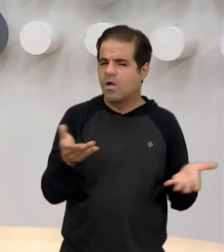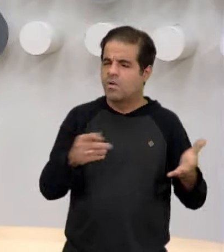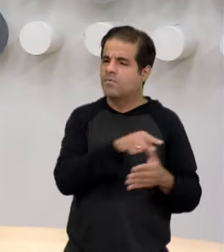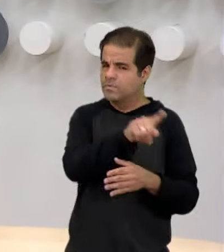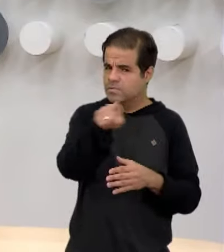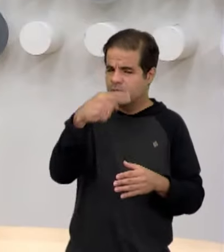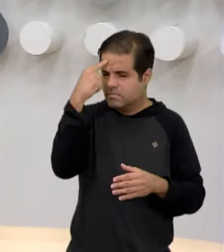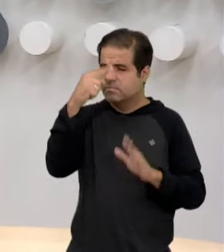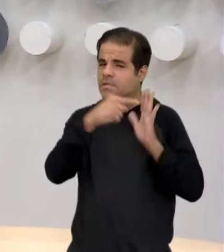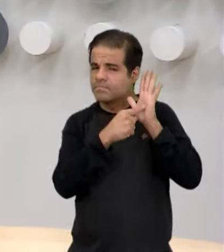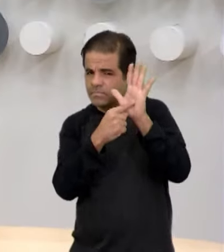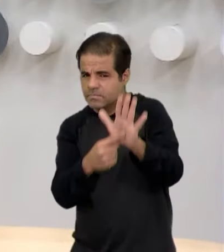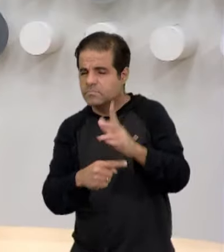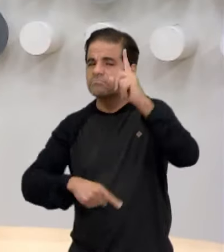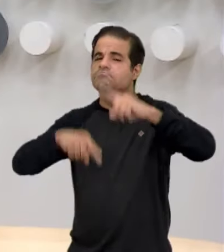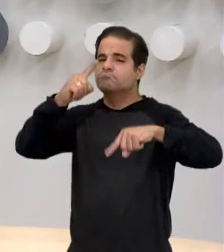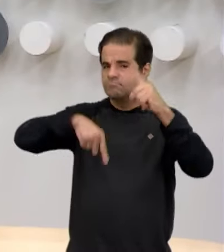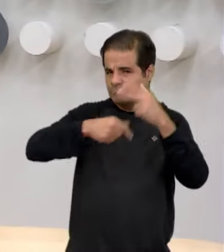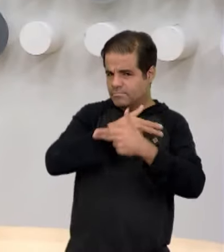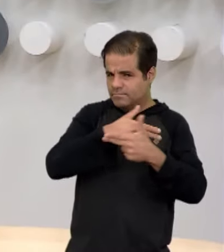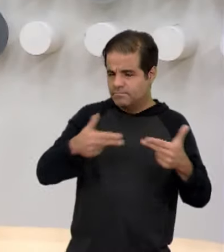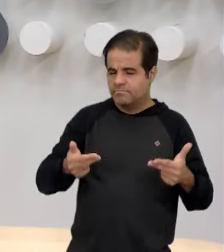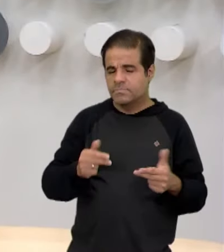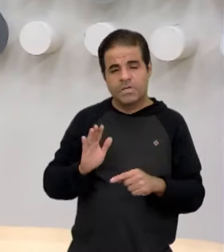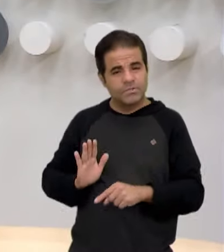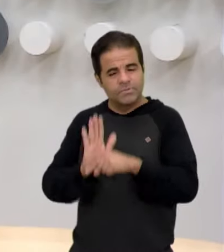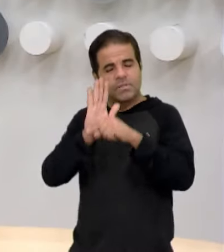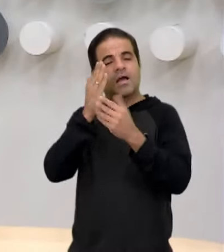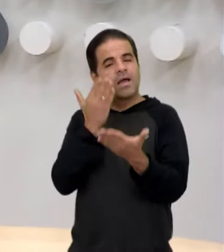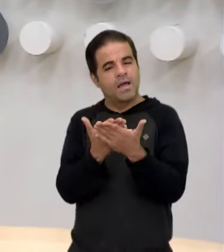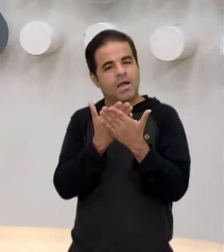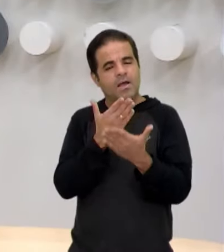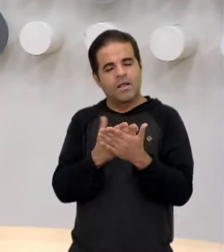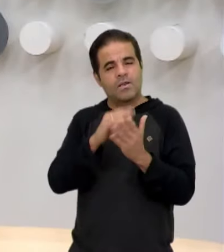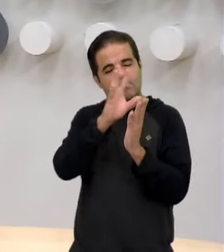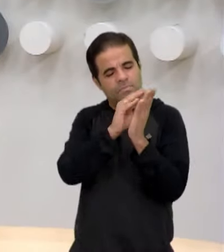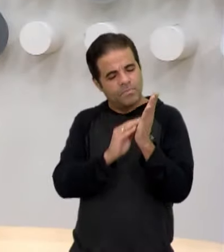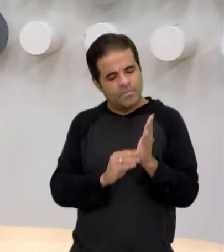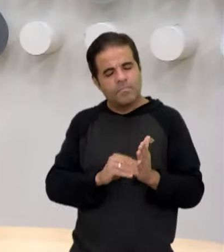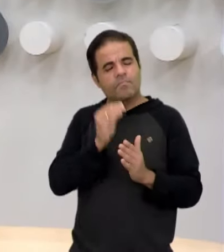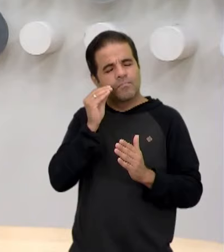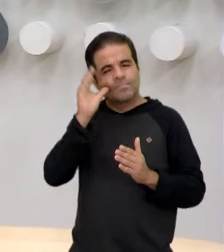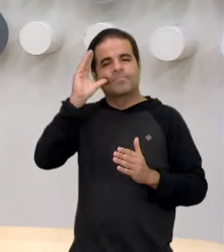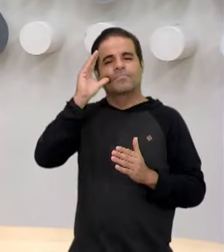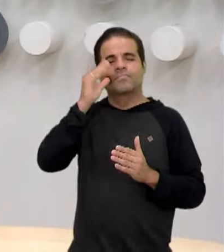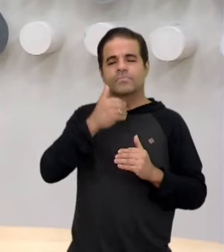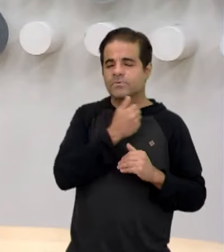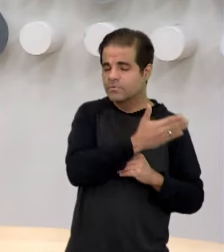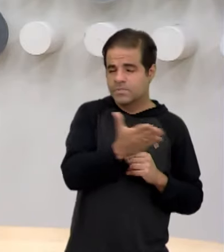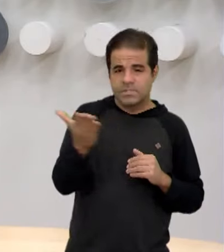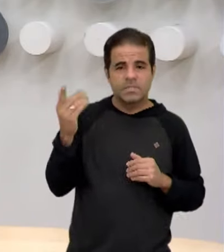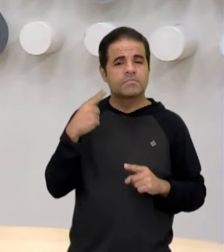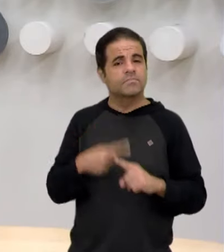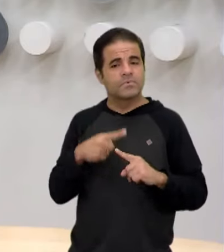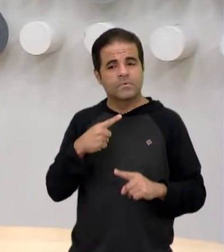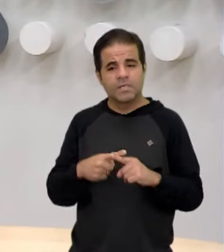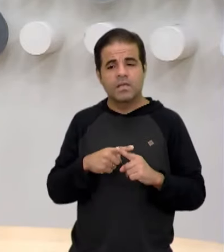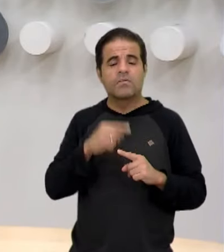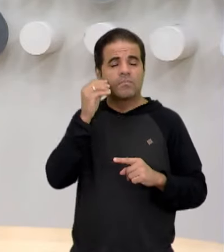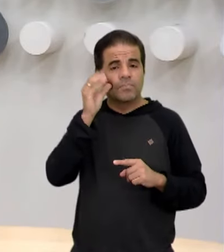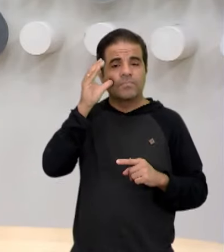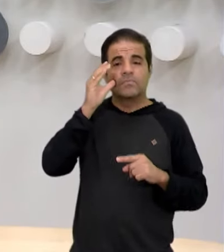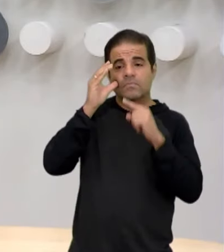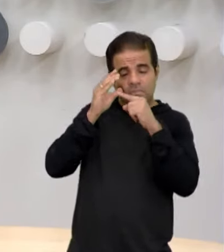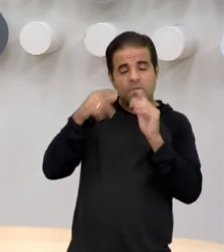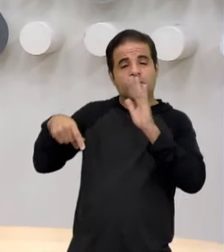vocês apresentarem esse material e enriquecerem, né, o repertório de conhecimento de vocês. Por quê? O conhecimento tem que